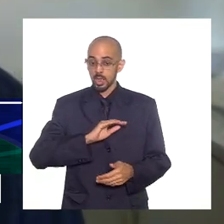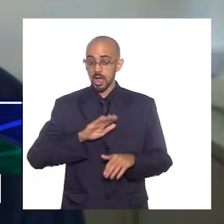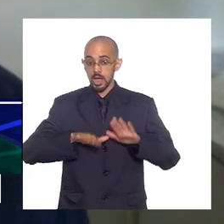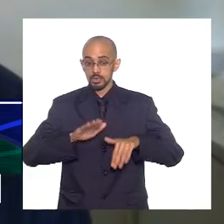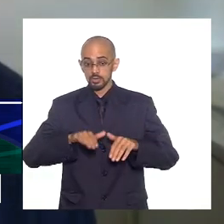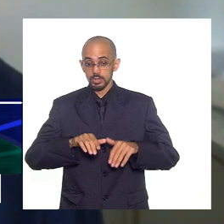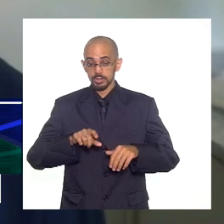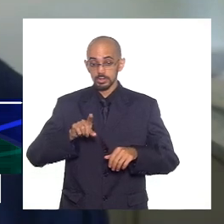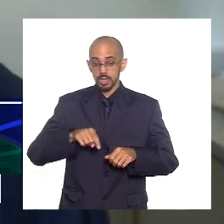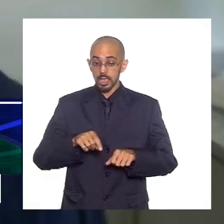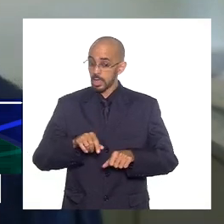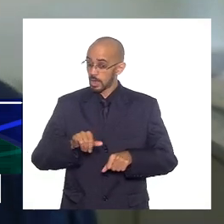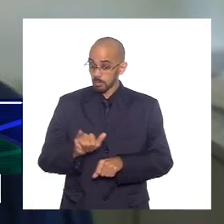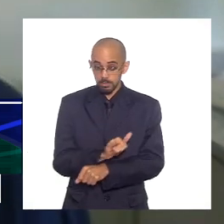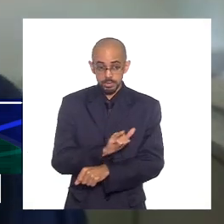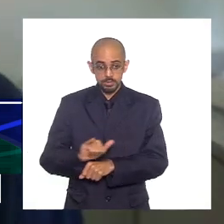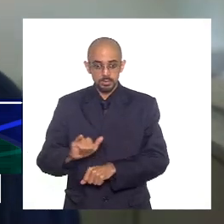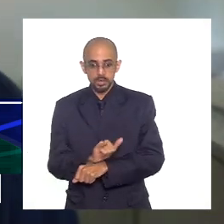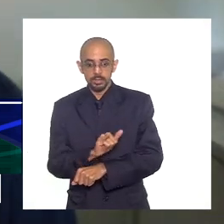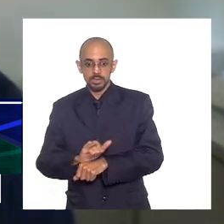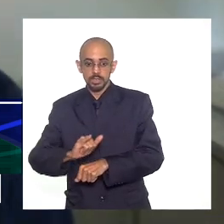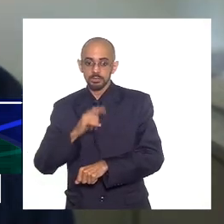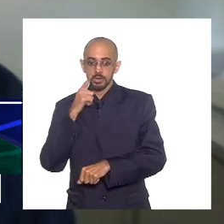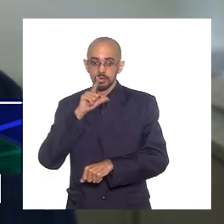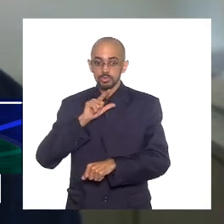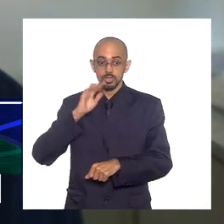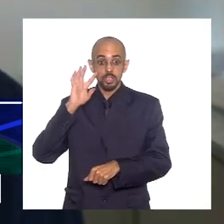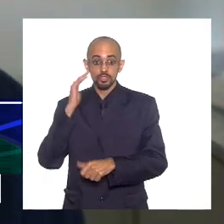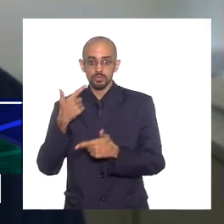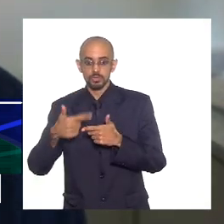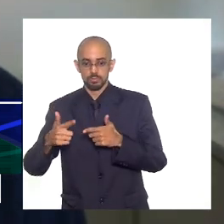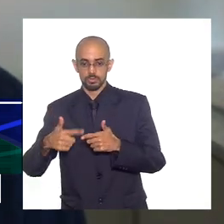raras saídas. E também a gente querer,